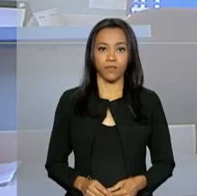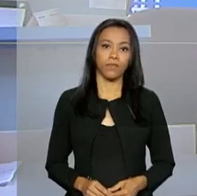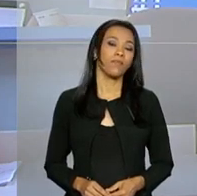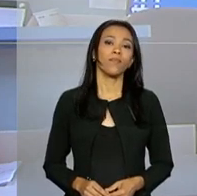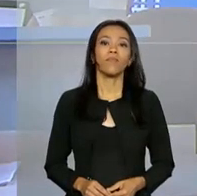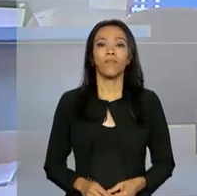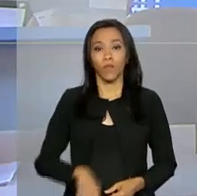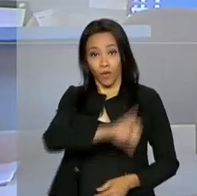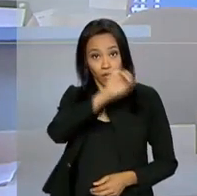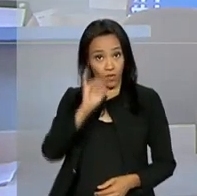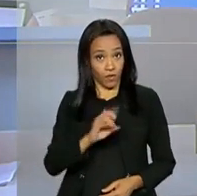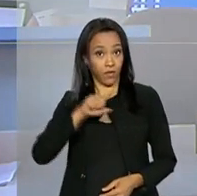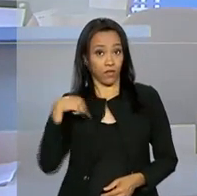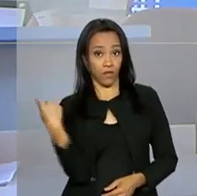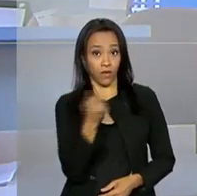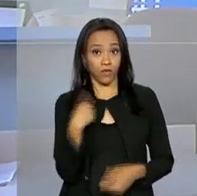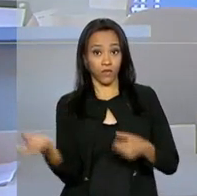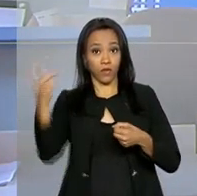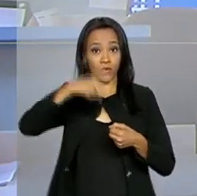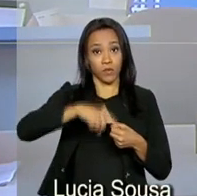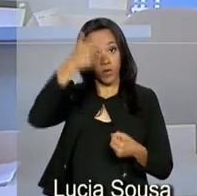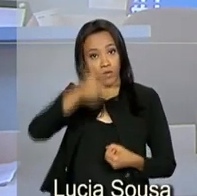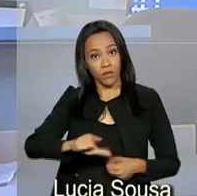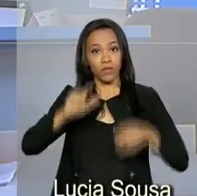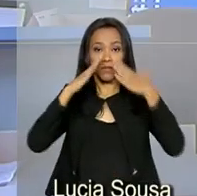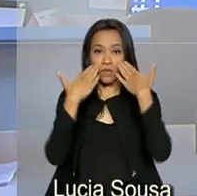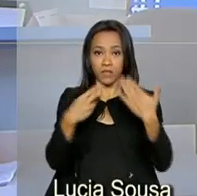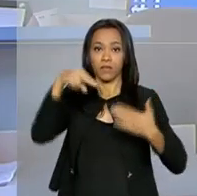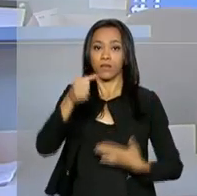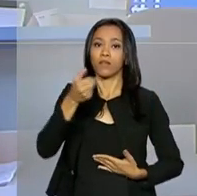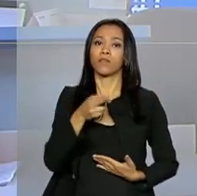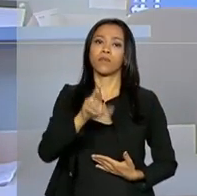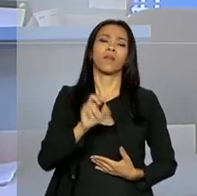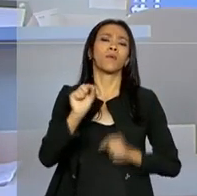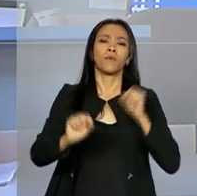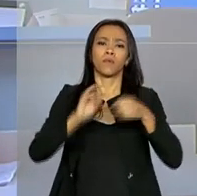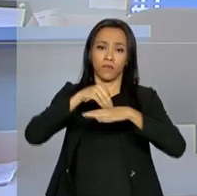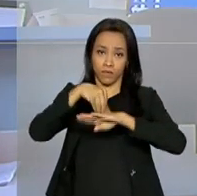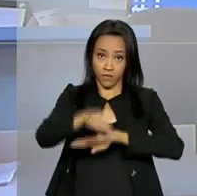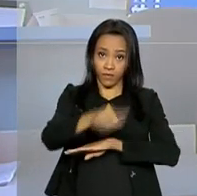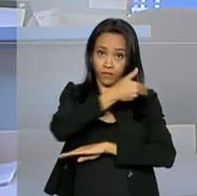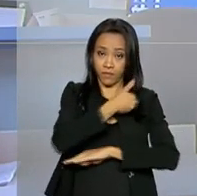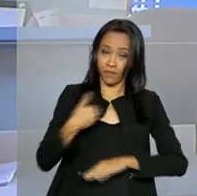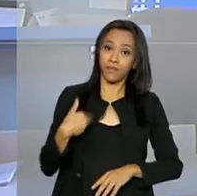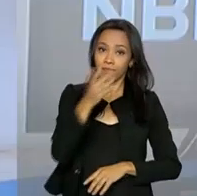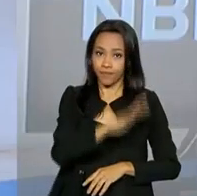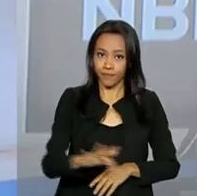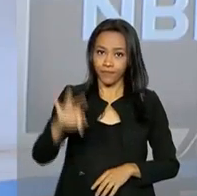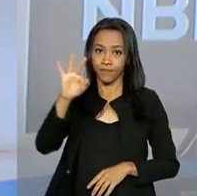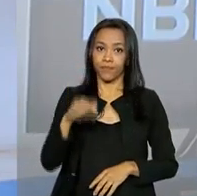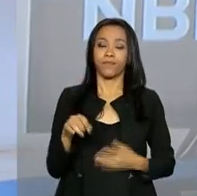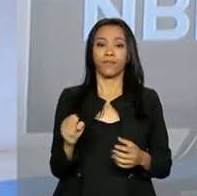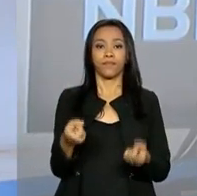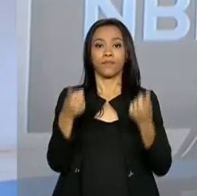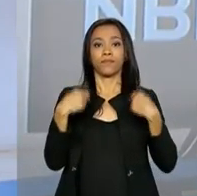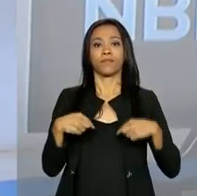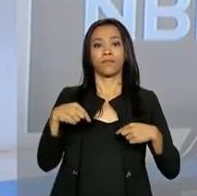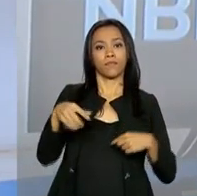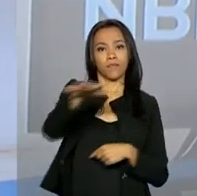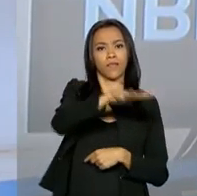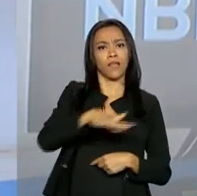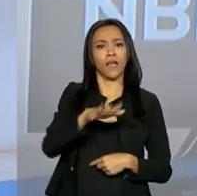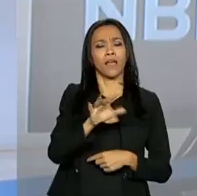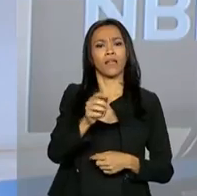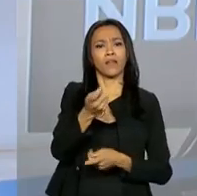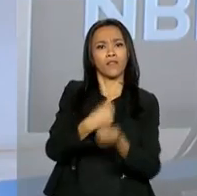lá voltamos com mais uma edição do repórter nbr as notícias do governo federal o mercado financeiro manteve